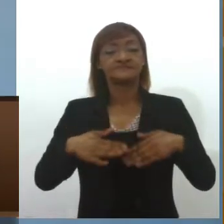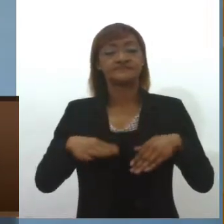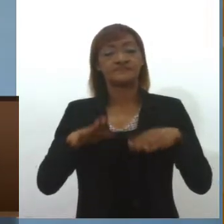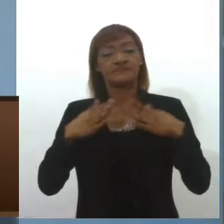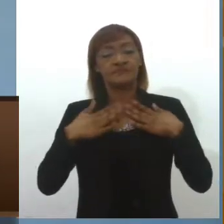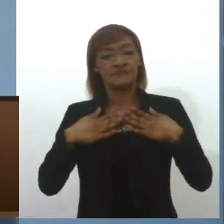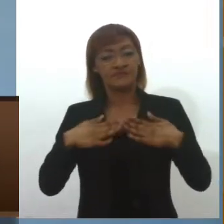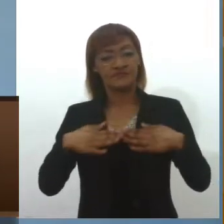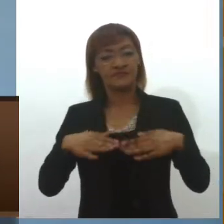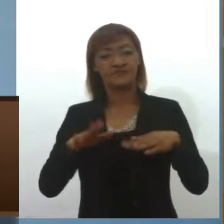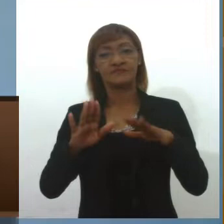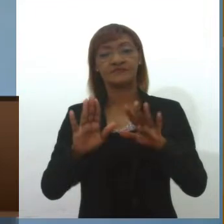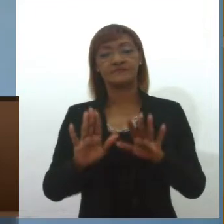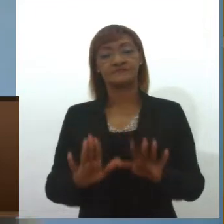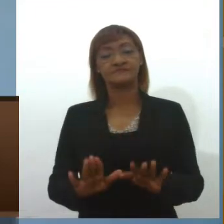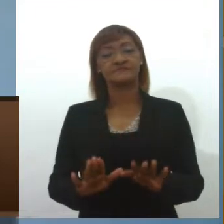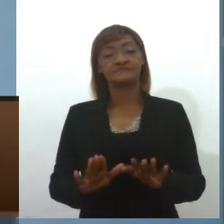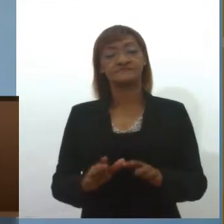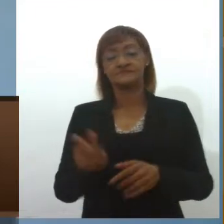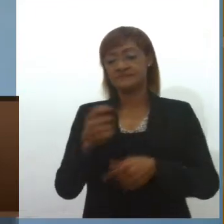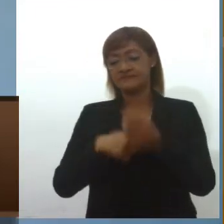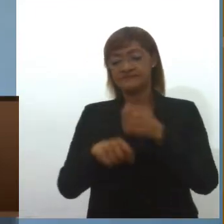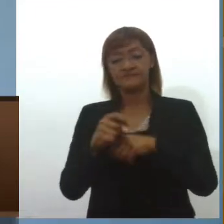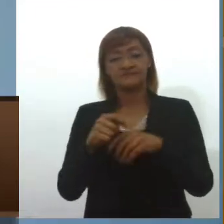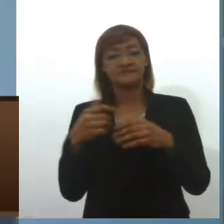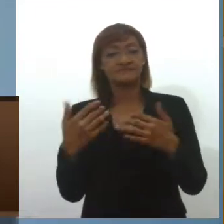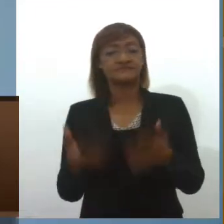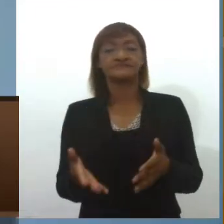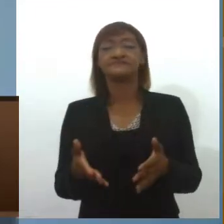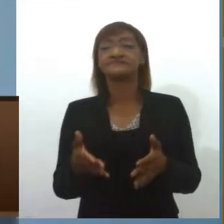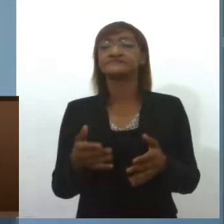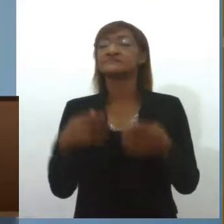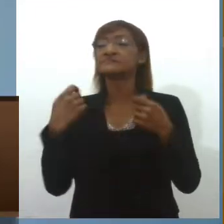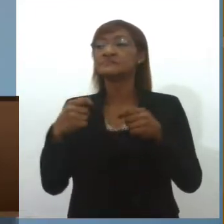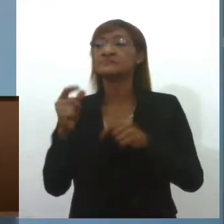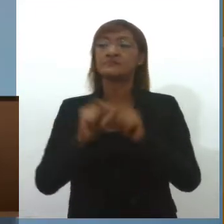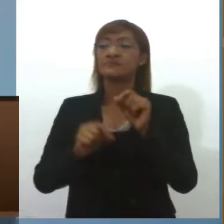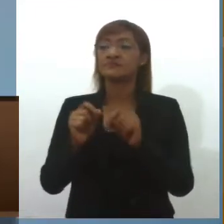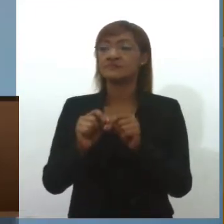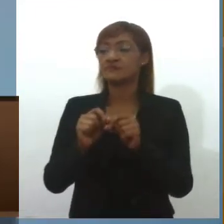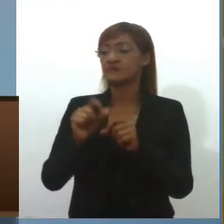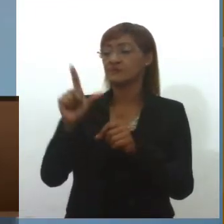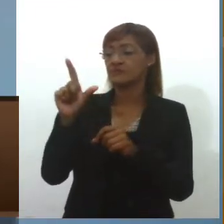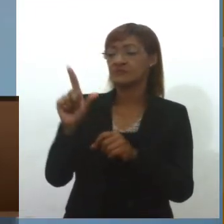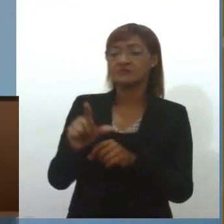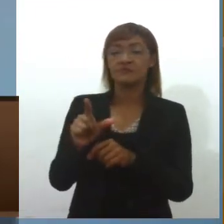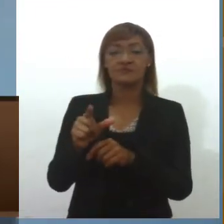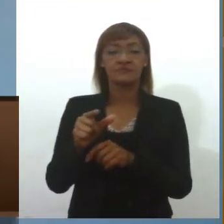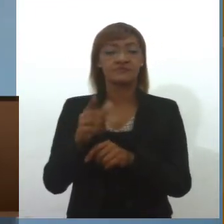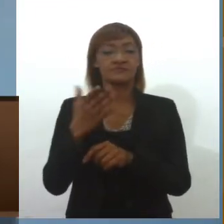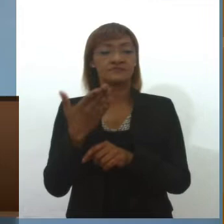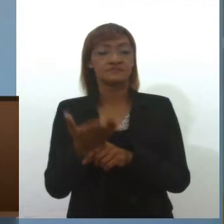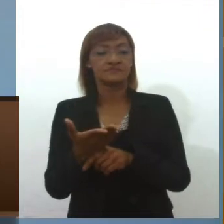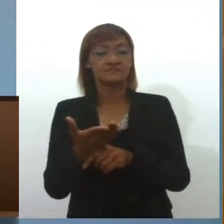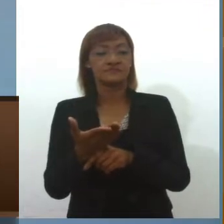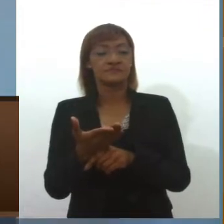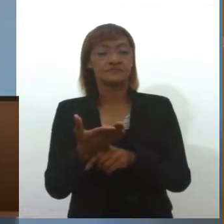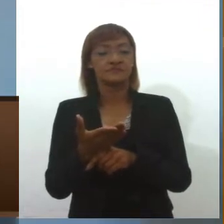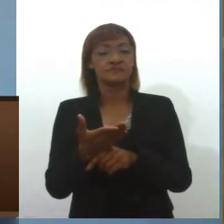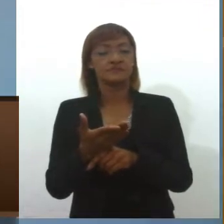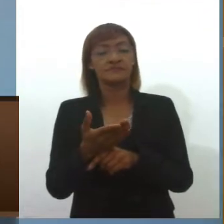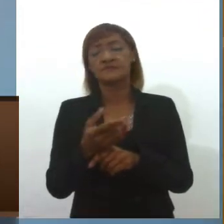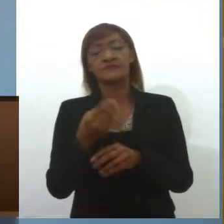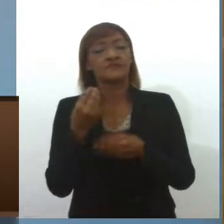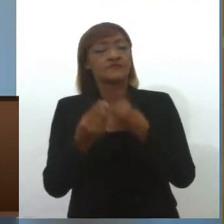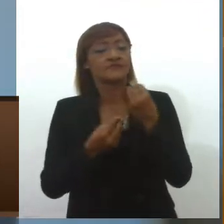mercado consumidor acaba se acostumando. Então, sim, não é essa necessidade de reduzir tão velozmente. Isso é uma coisa também muito prejudicial. É o